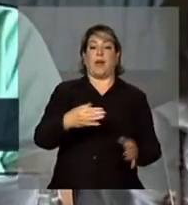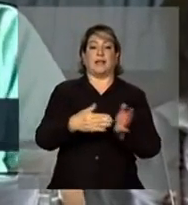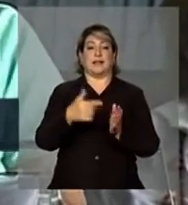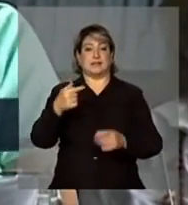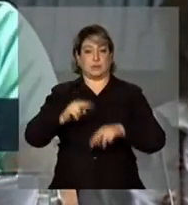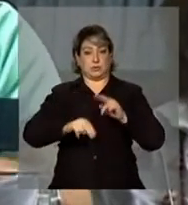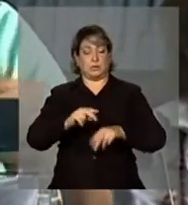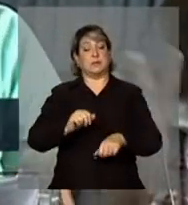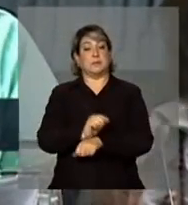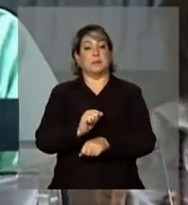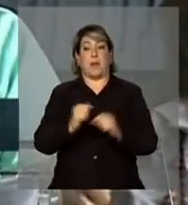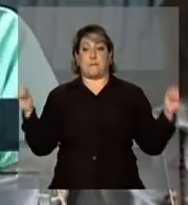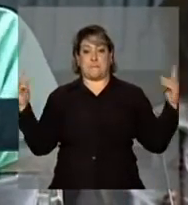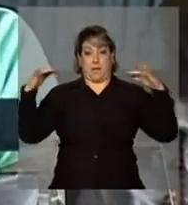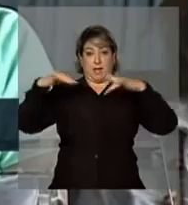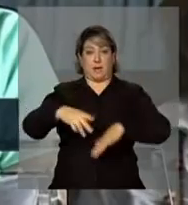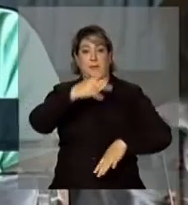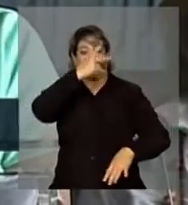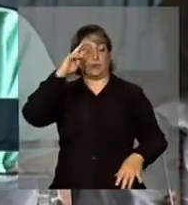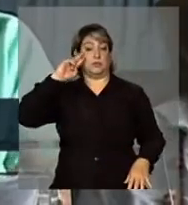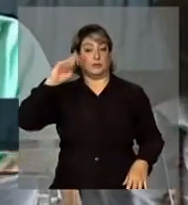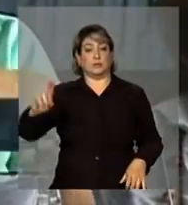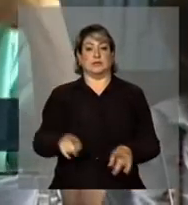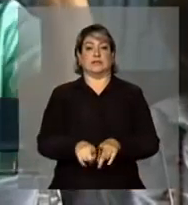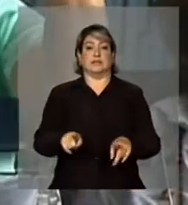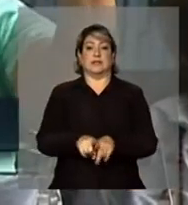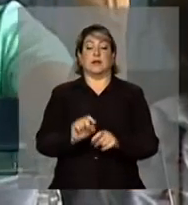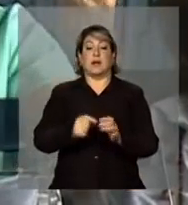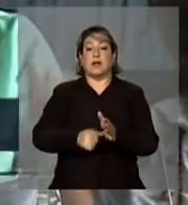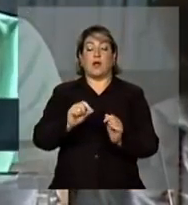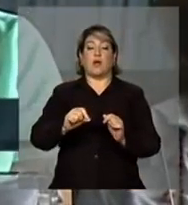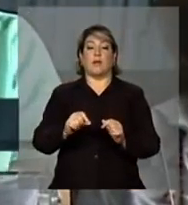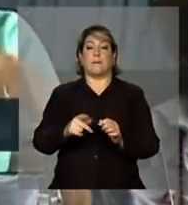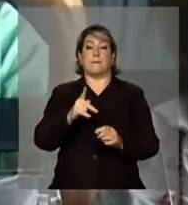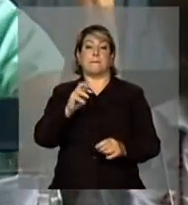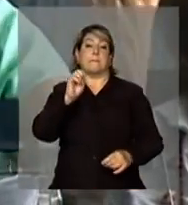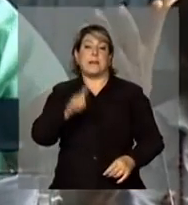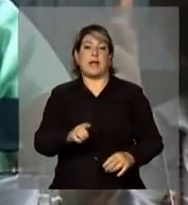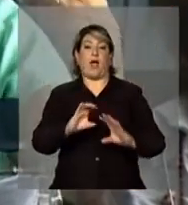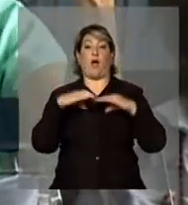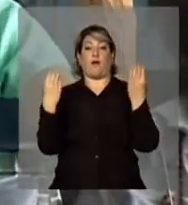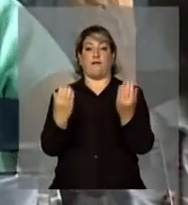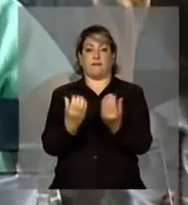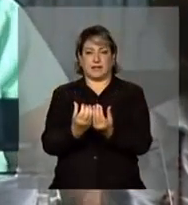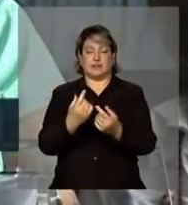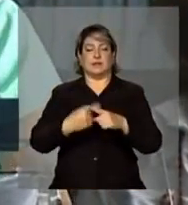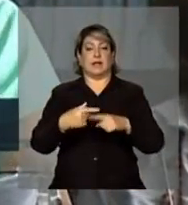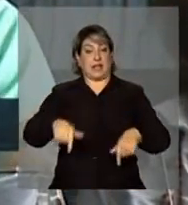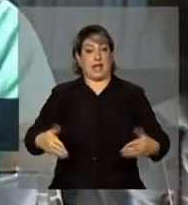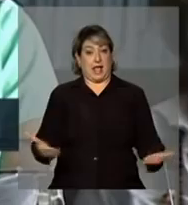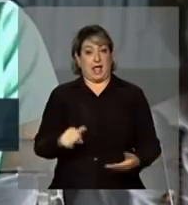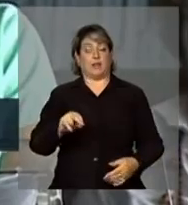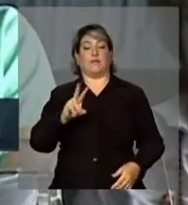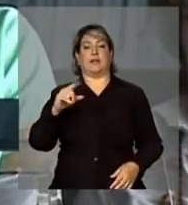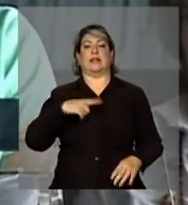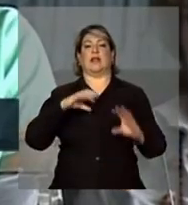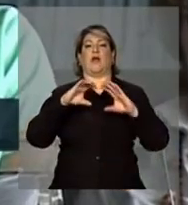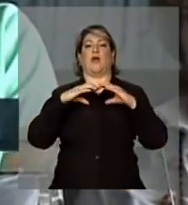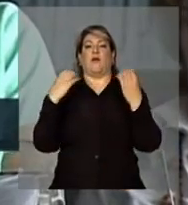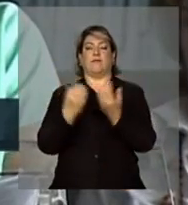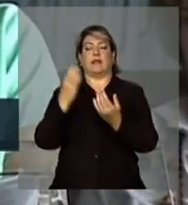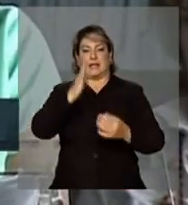também espera ter um grande encontro das lideranças para uma pré-conferência, porque a gente tem esse ano a Conferência Nacional de